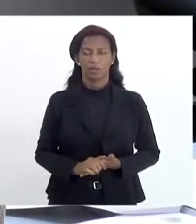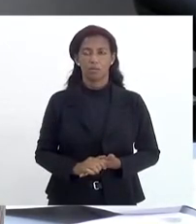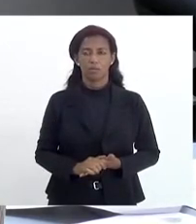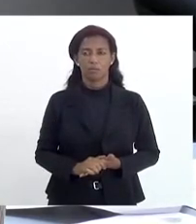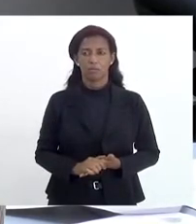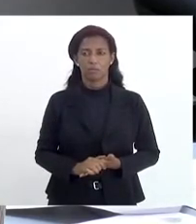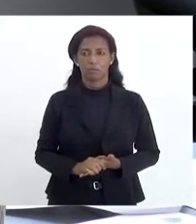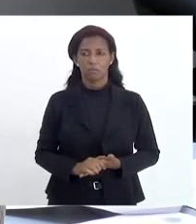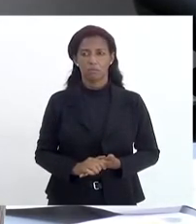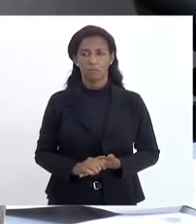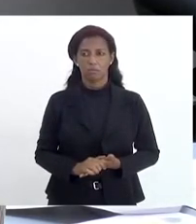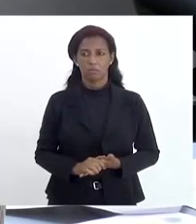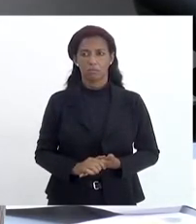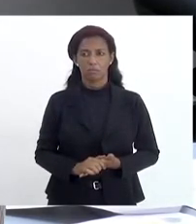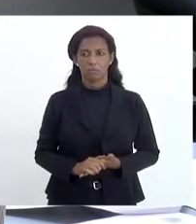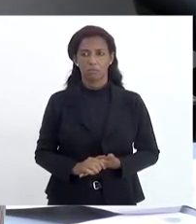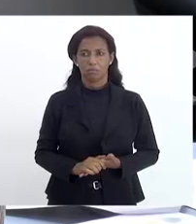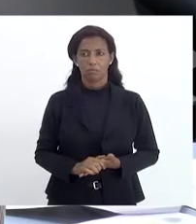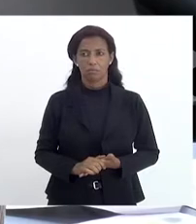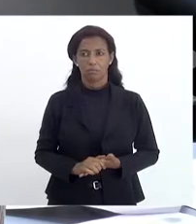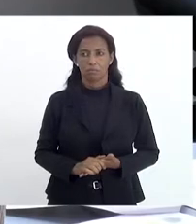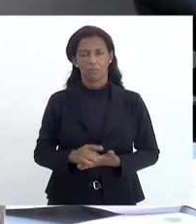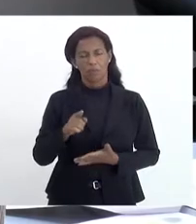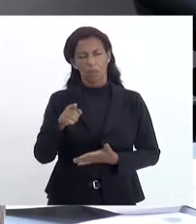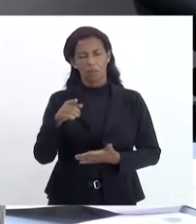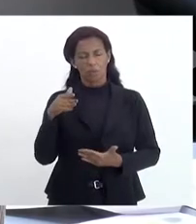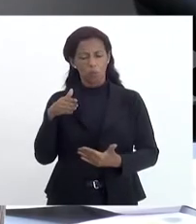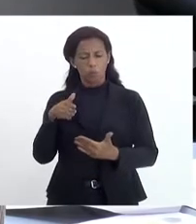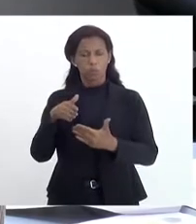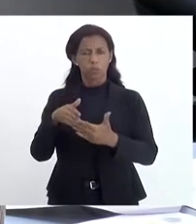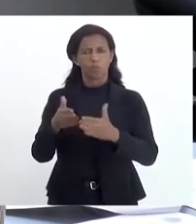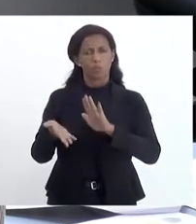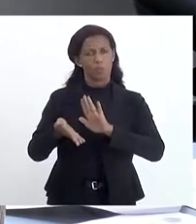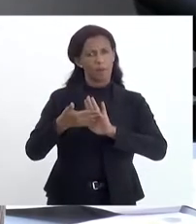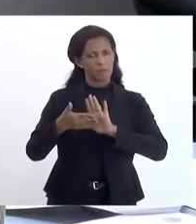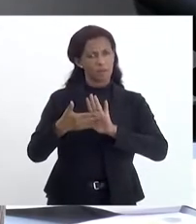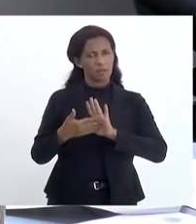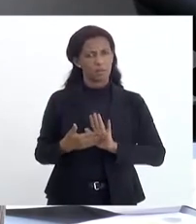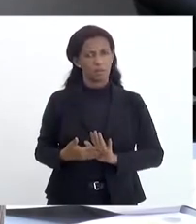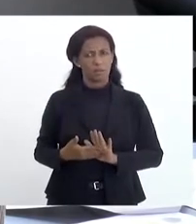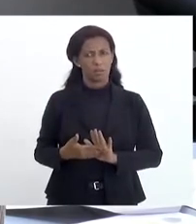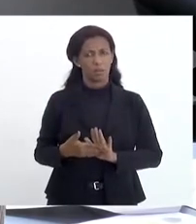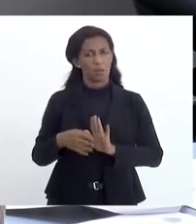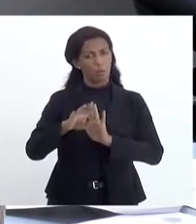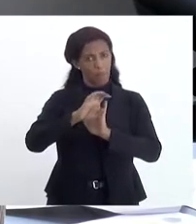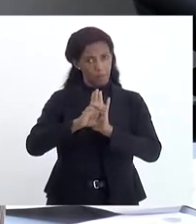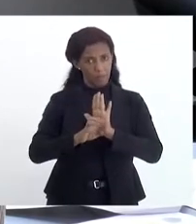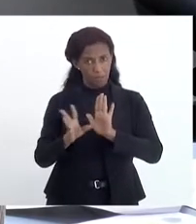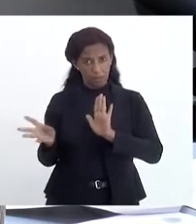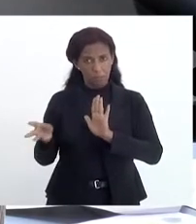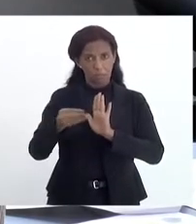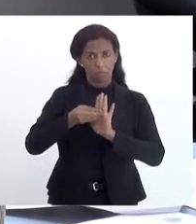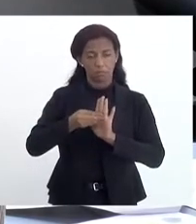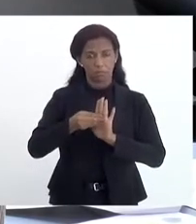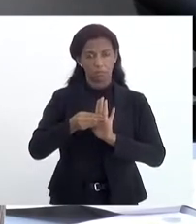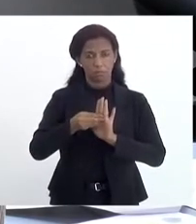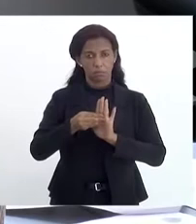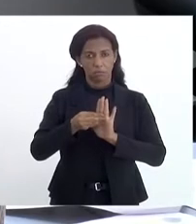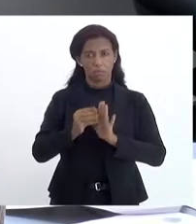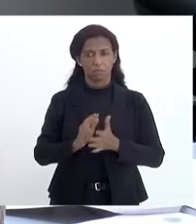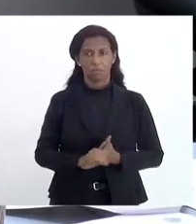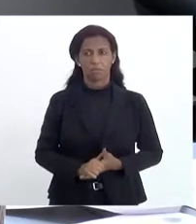adendar ao seu parecer uma emenda,